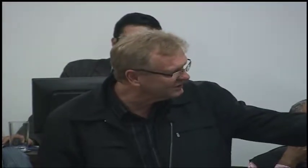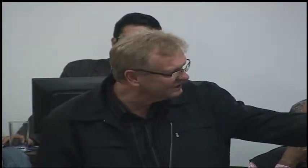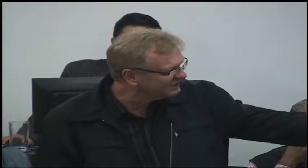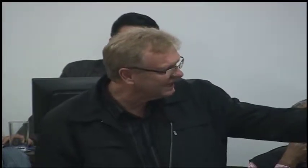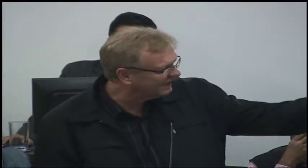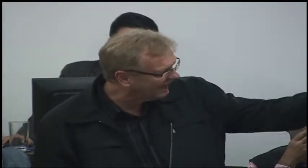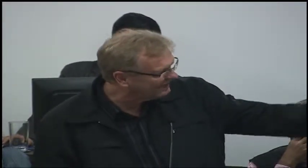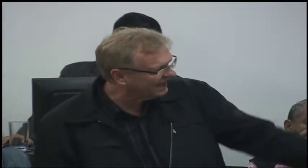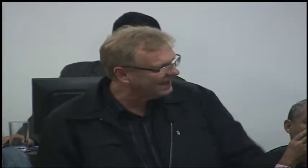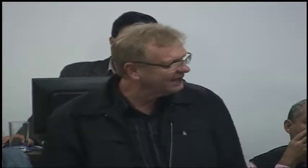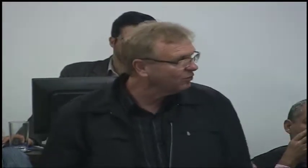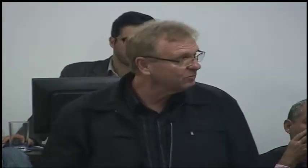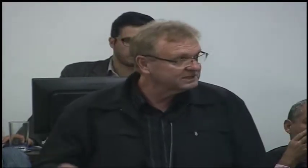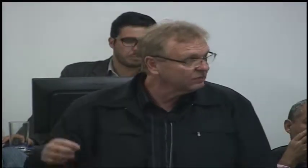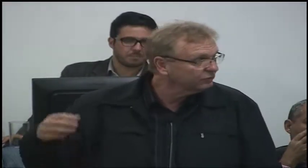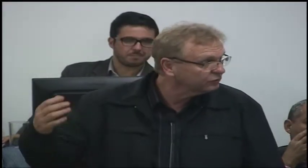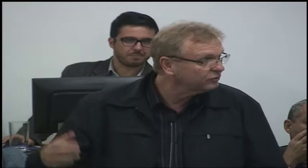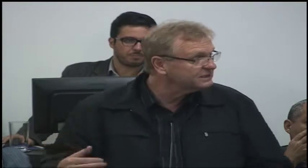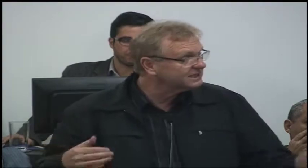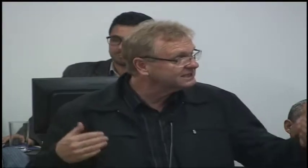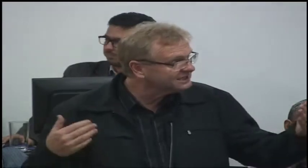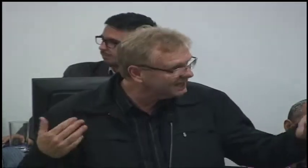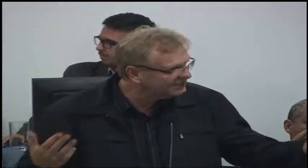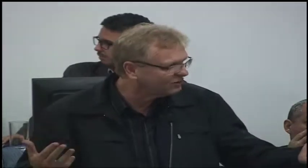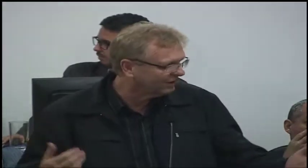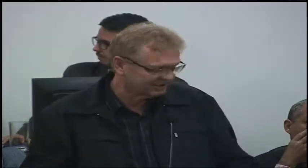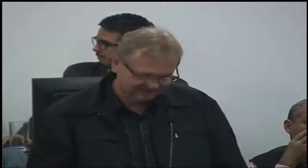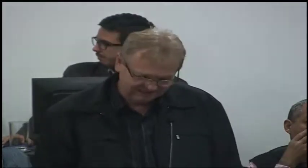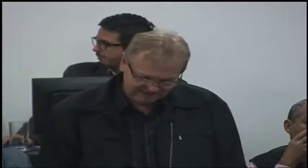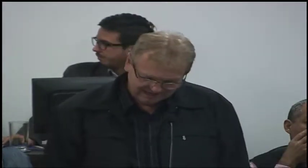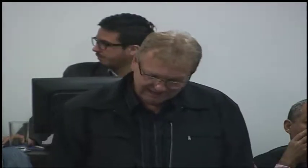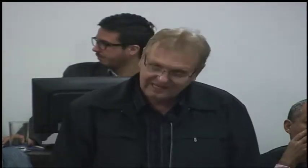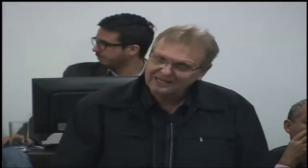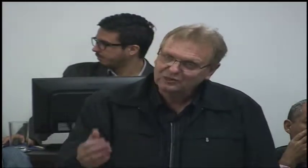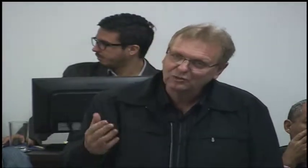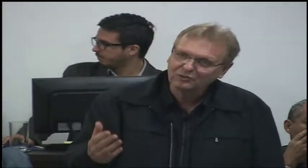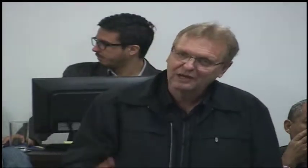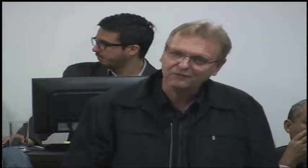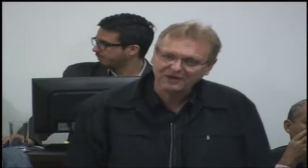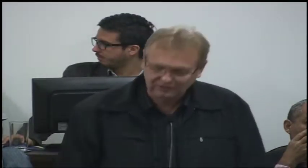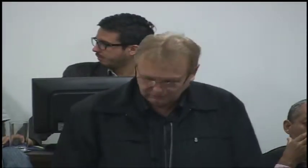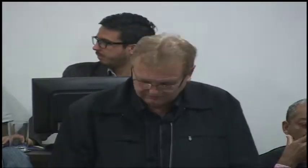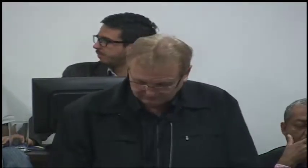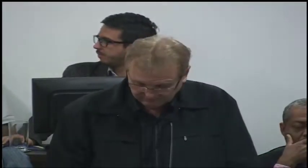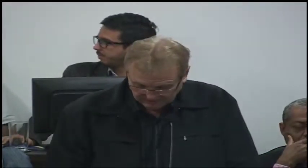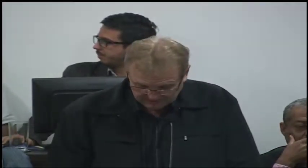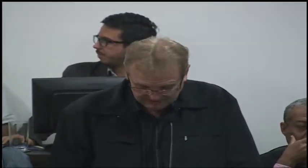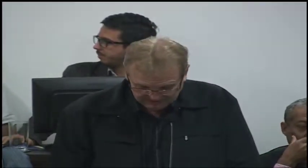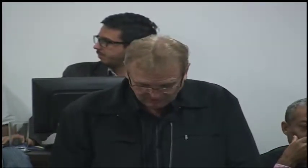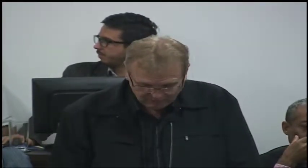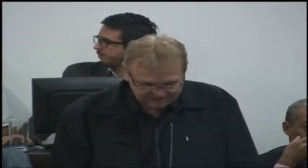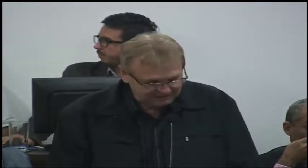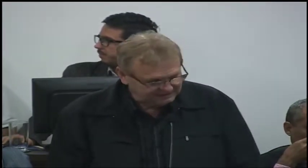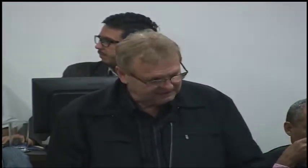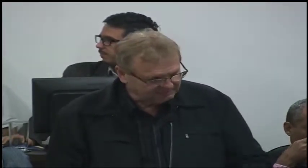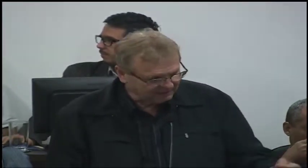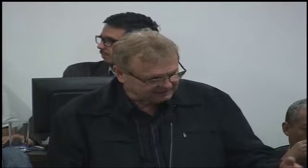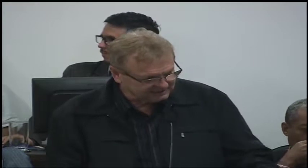Estados Unidos, a ideia é economizar num futuro $16. E tudo que é feito com